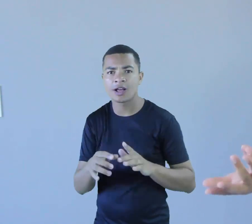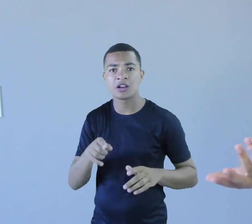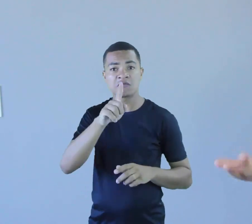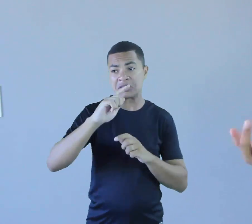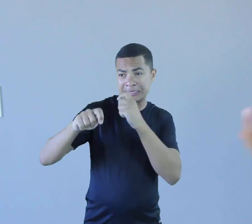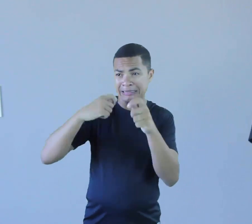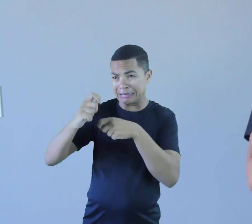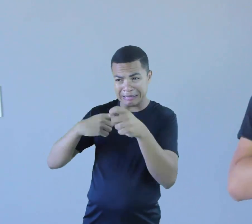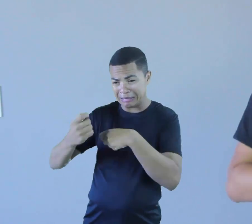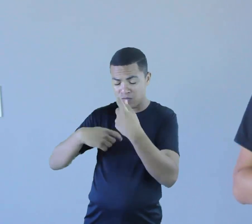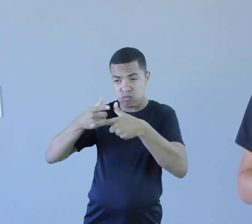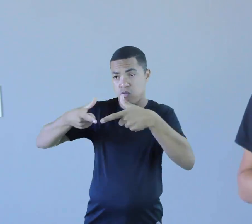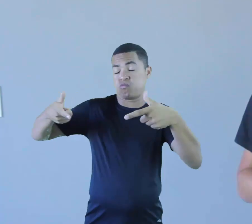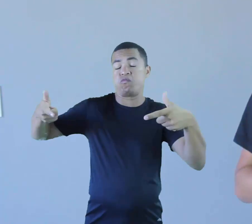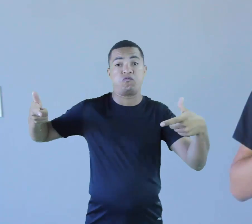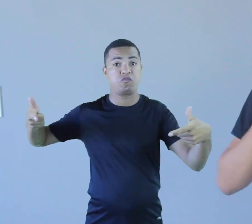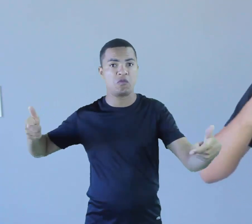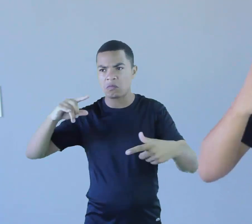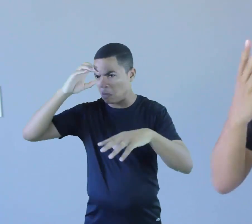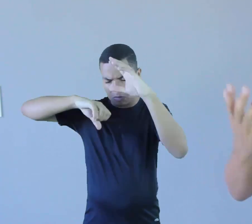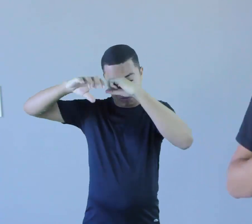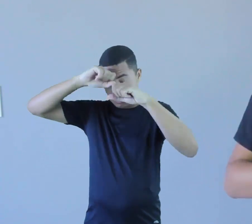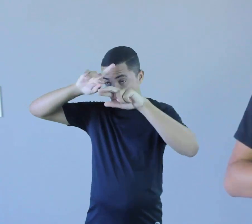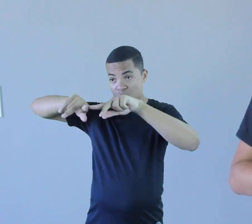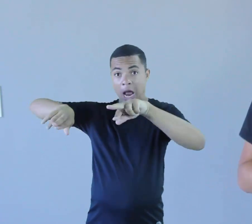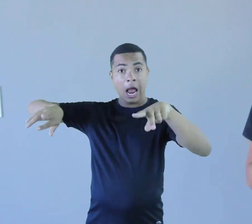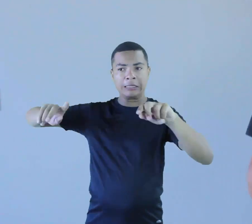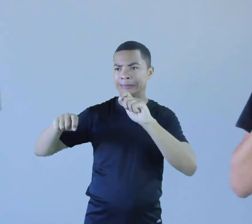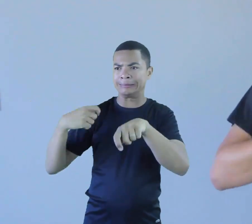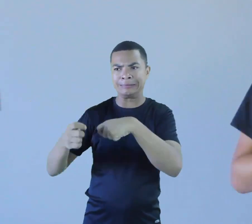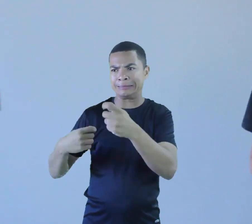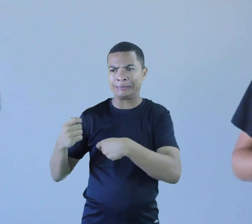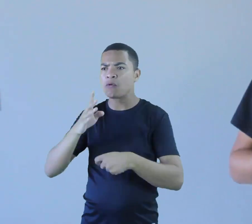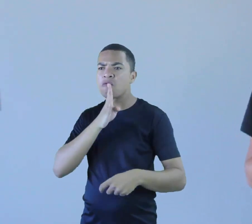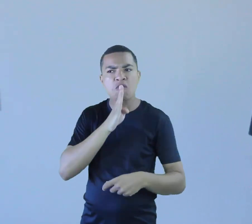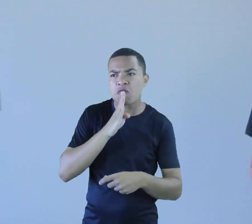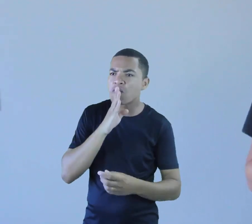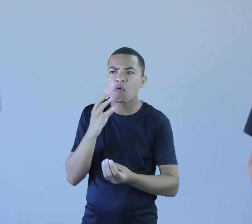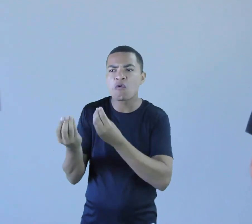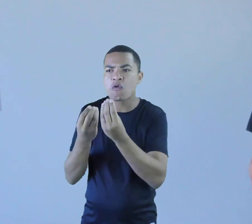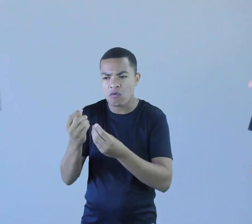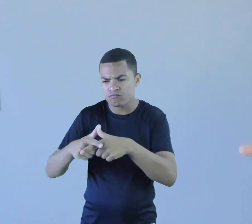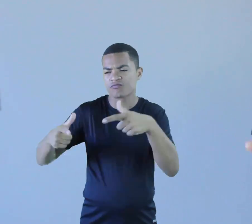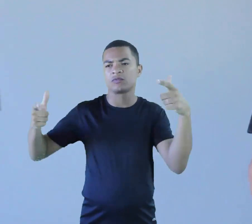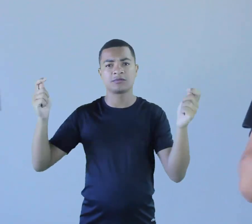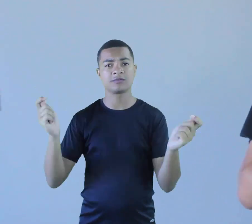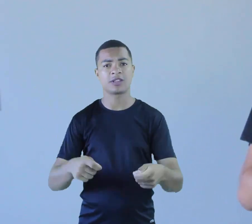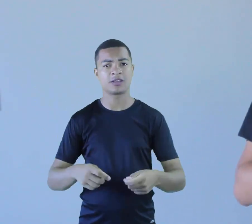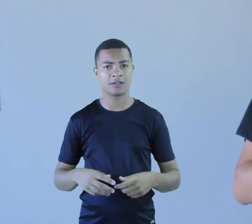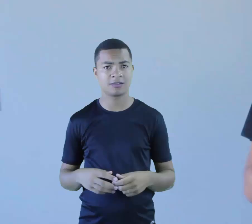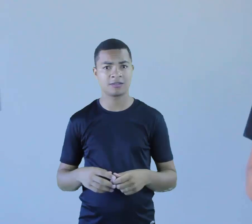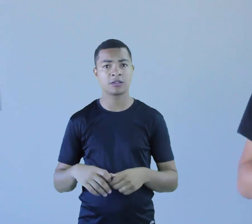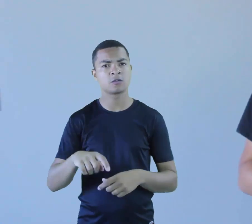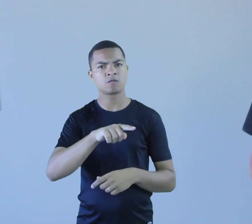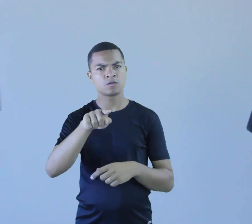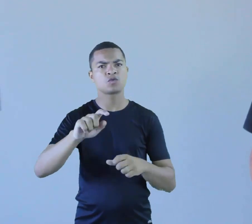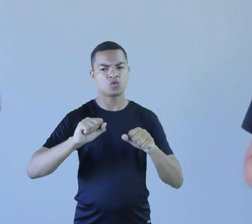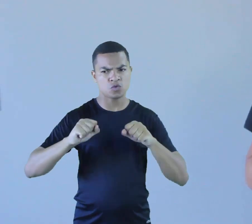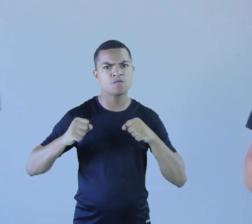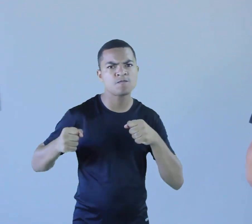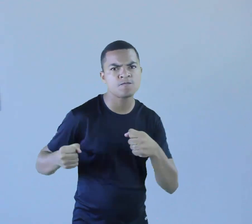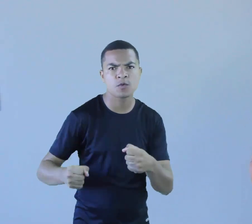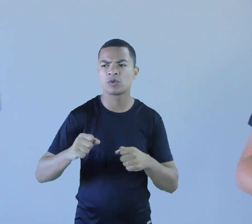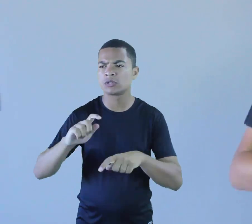os surdos com a sua habilidade. Isso é incrível. O método que eu desenvolvi é dividido em 4 passos